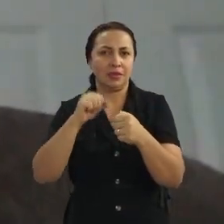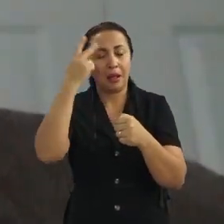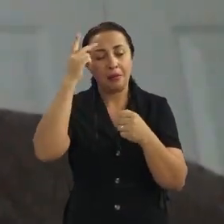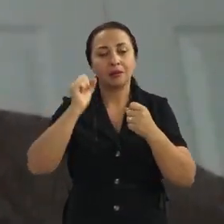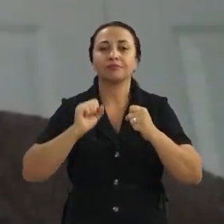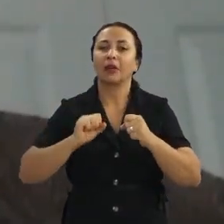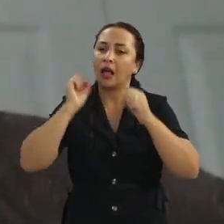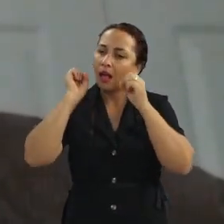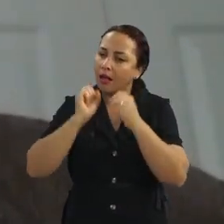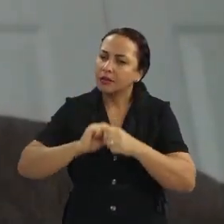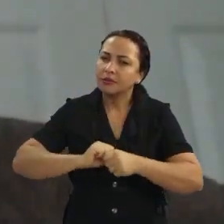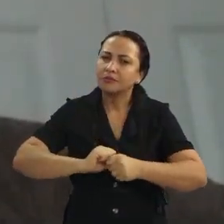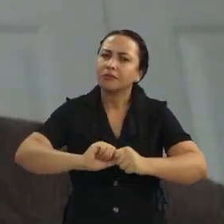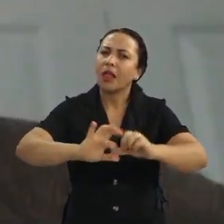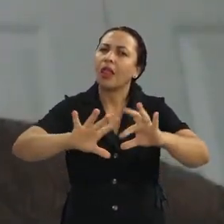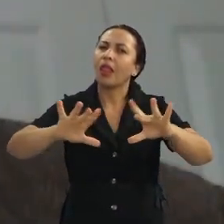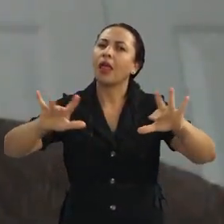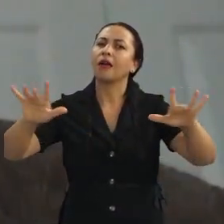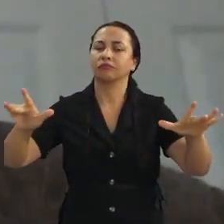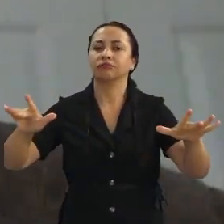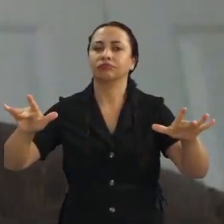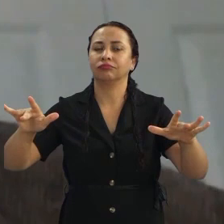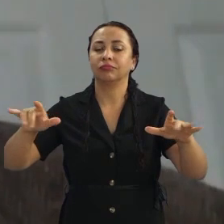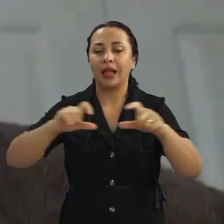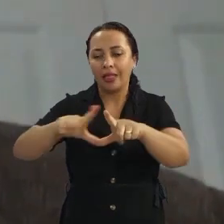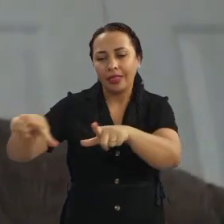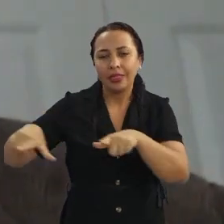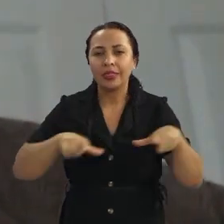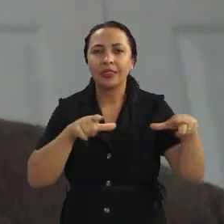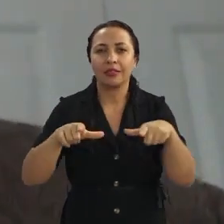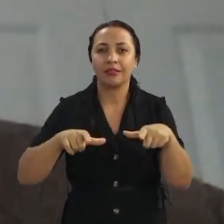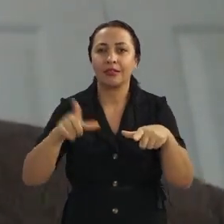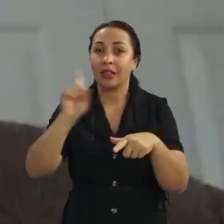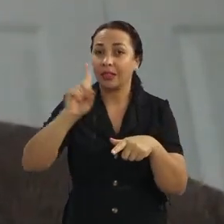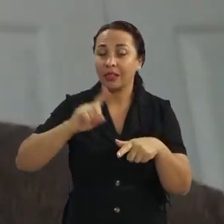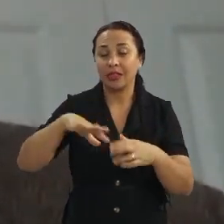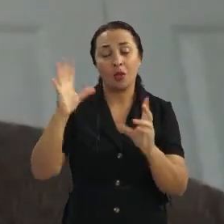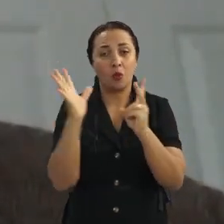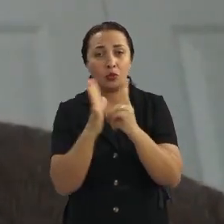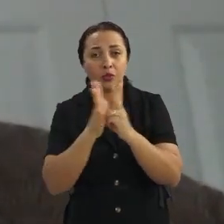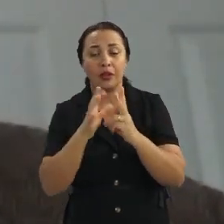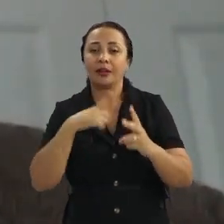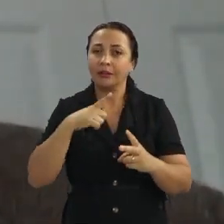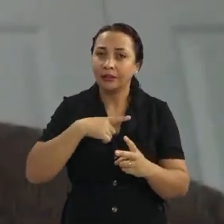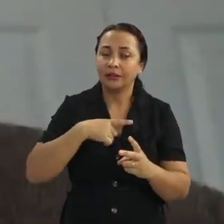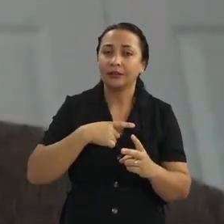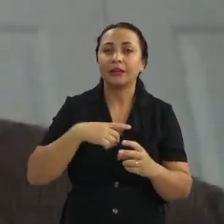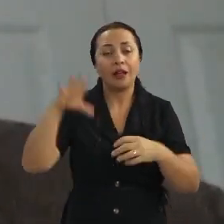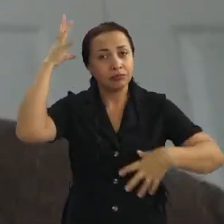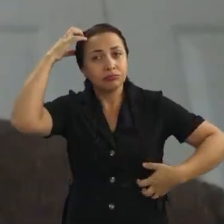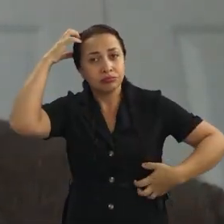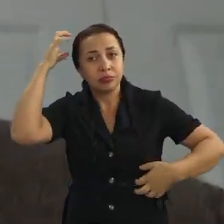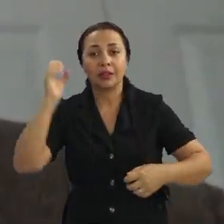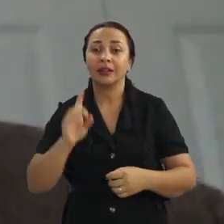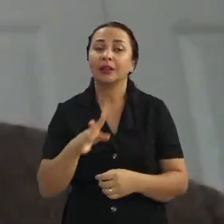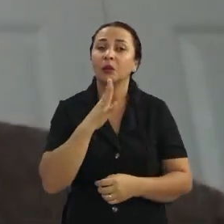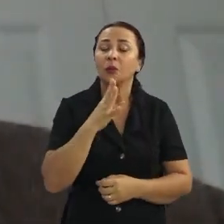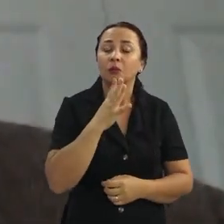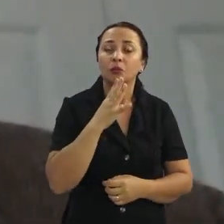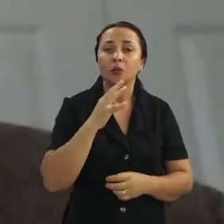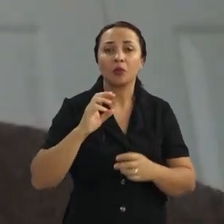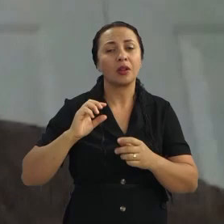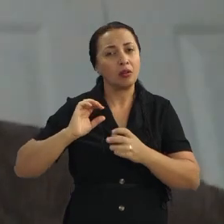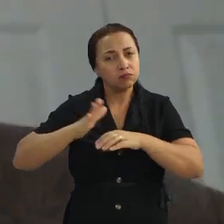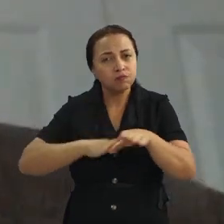precisa ser feito é expandir a área de terras não indígenas que contém população primata e que são reconhecidas